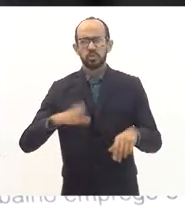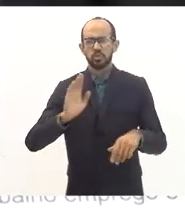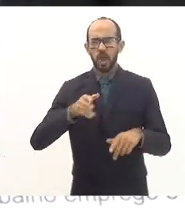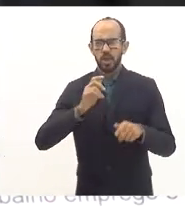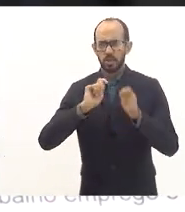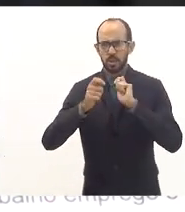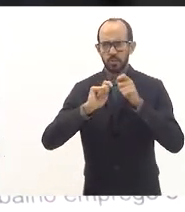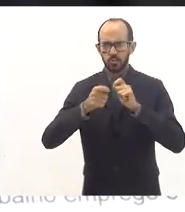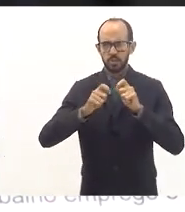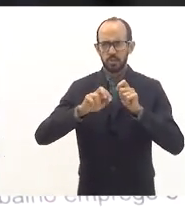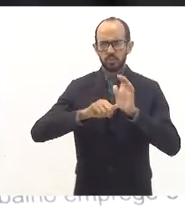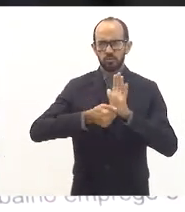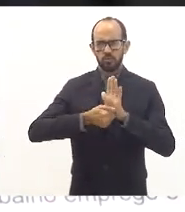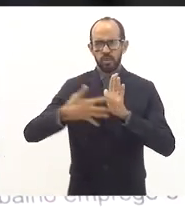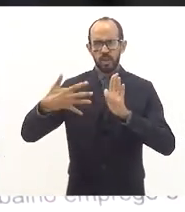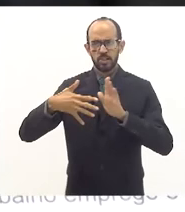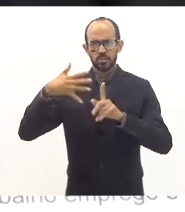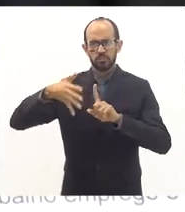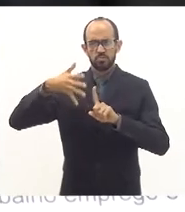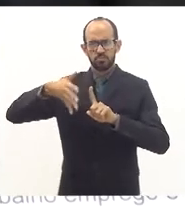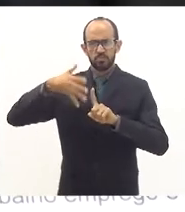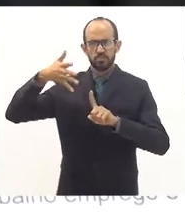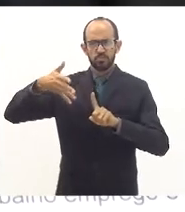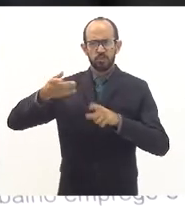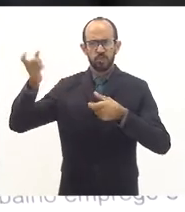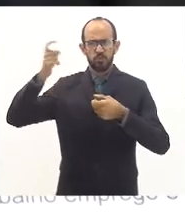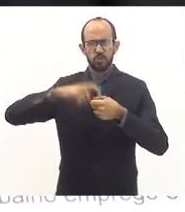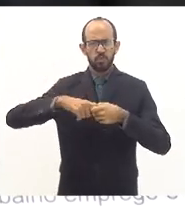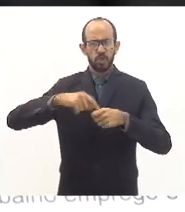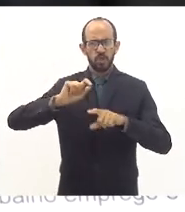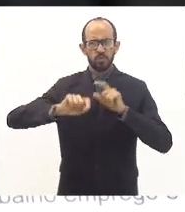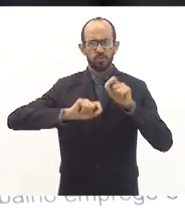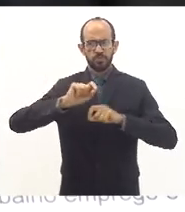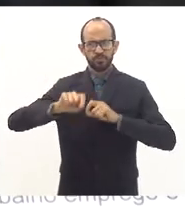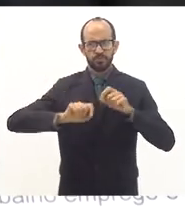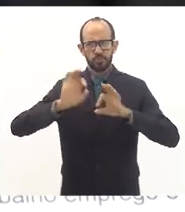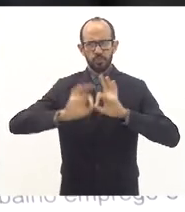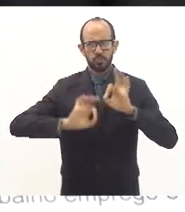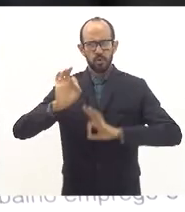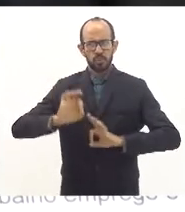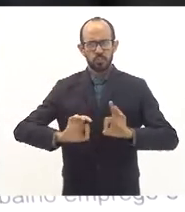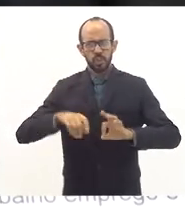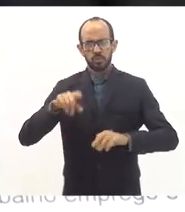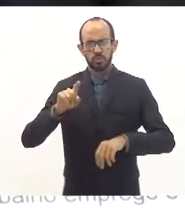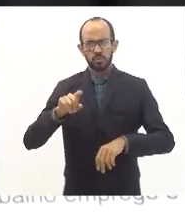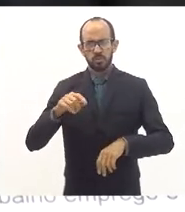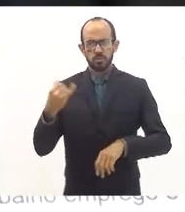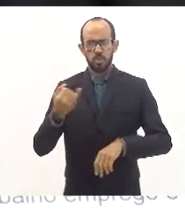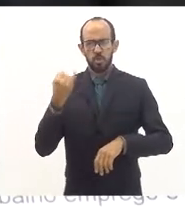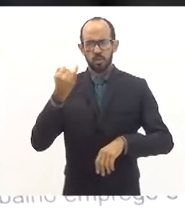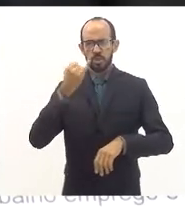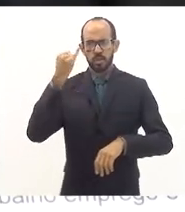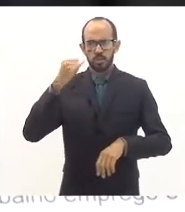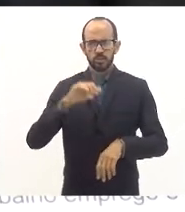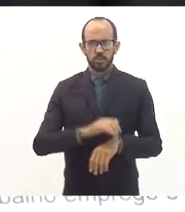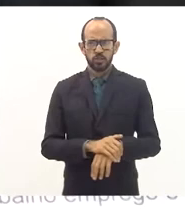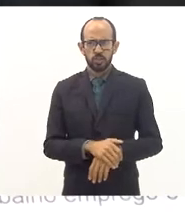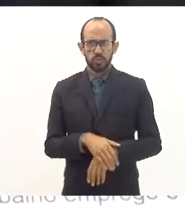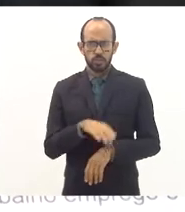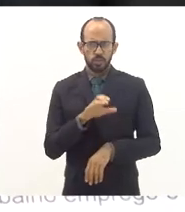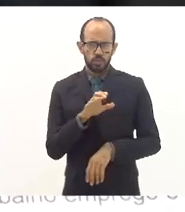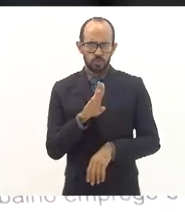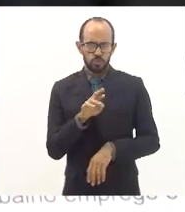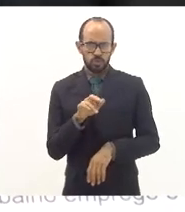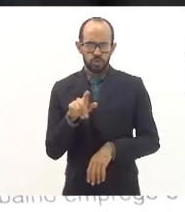em diversos pronunciamentos, de resgatar aquele que era o projeto mais importante que o CIEP, que o Brizola tinha guardado